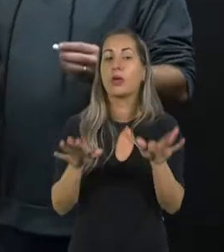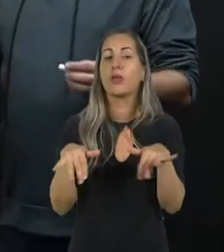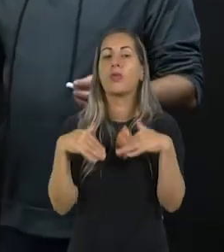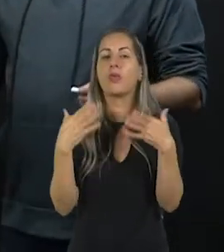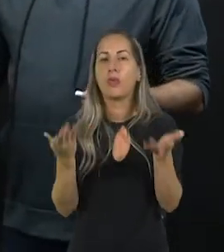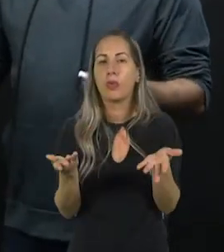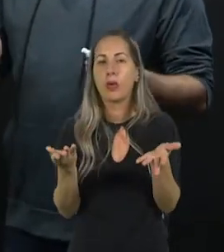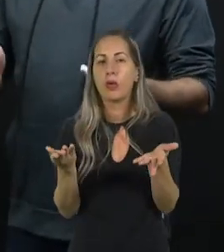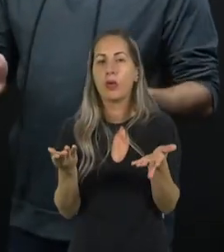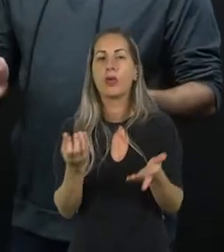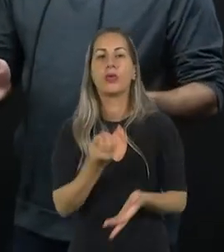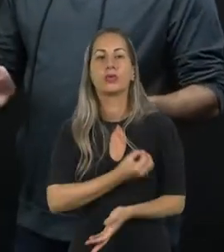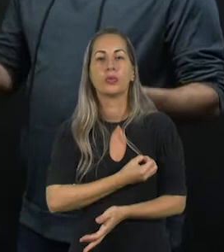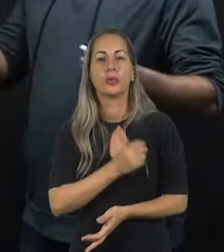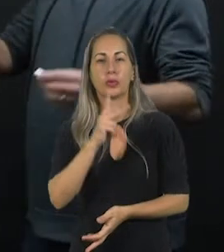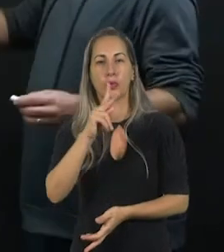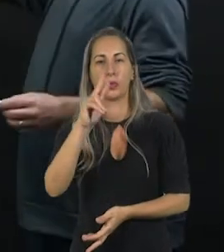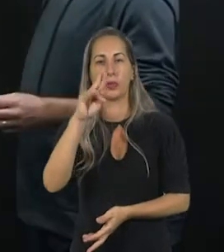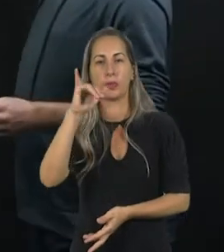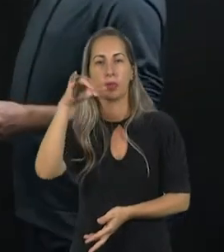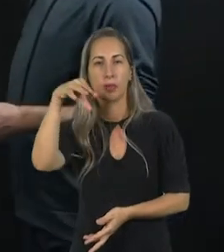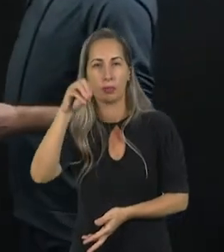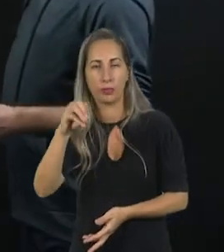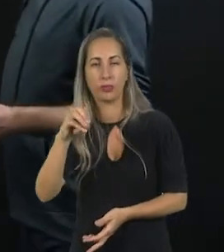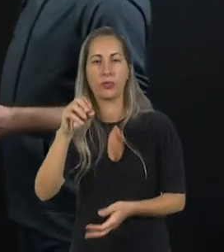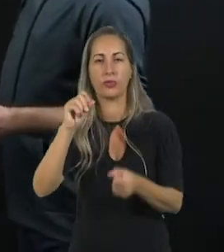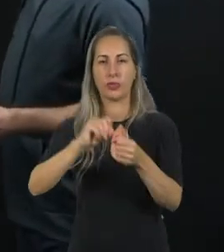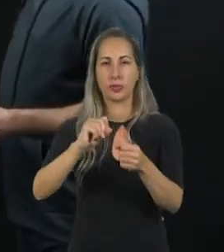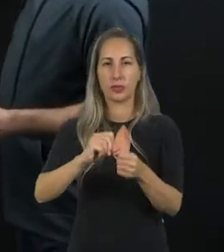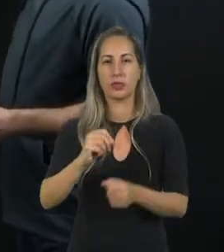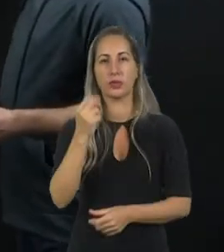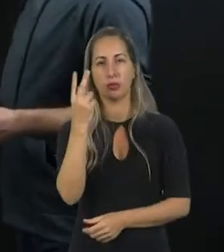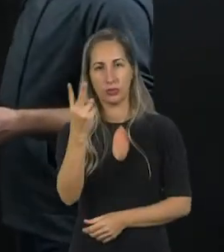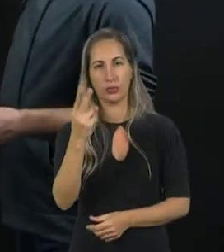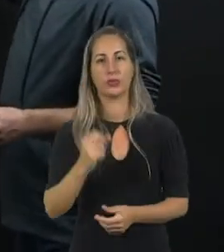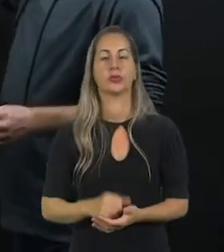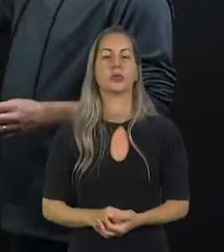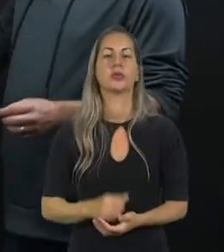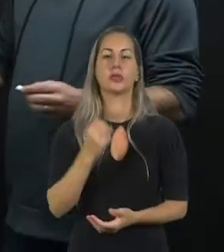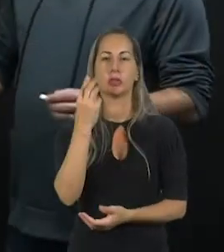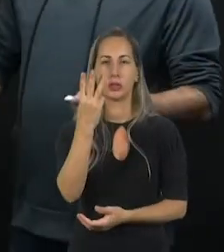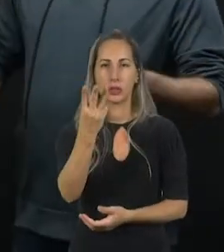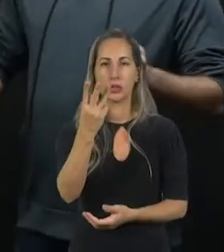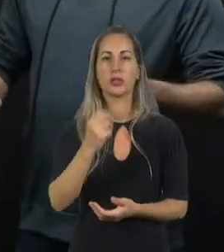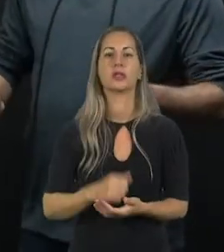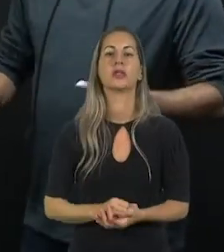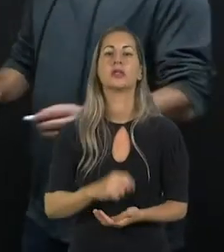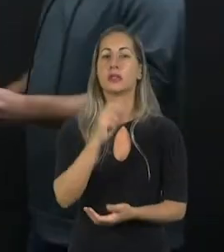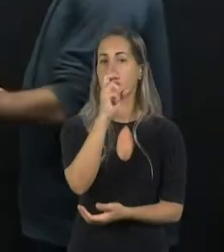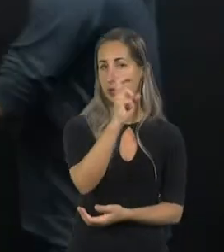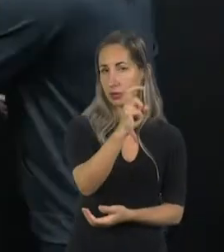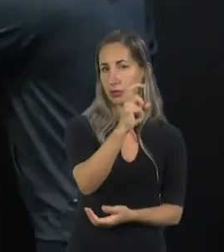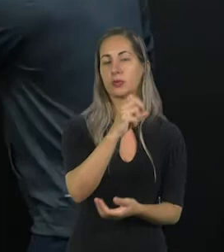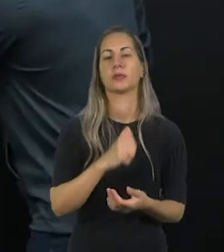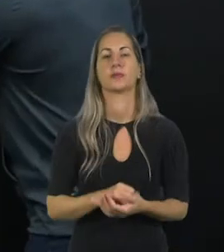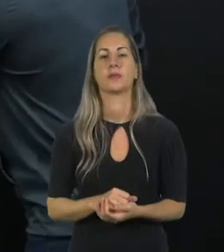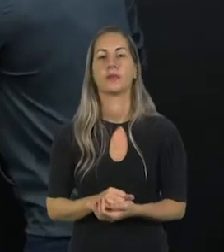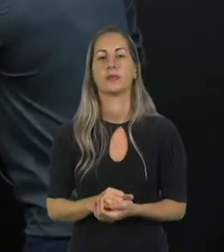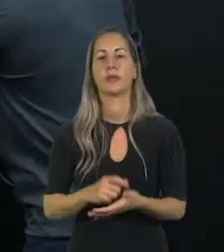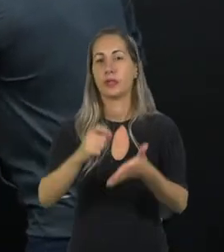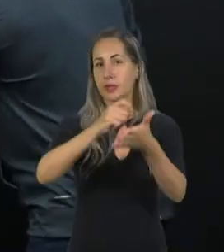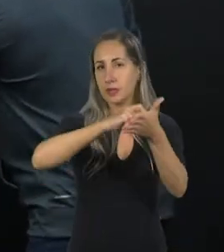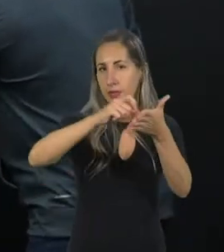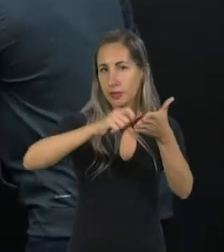são os números primos utilizados. Nós utilizamos o número 2, o número 3 e o número 5. Eu vou